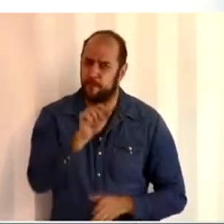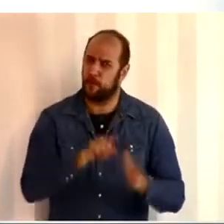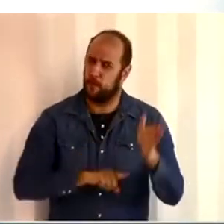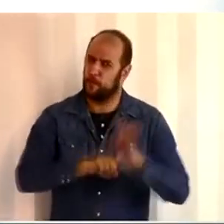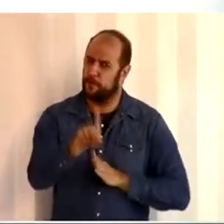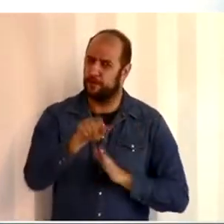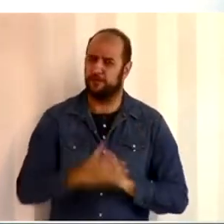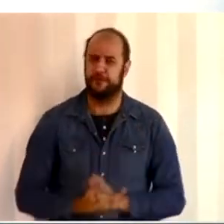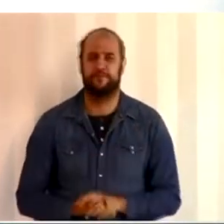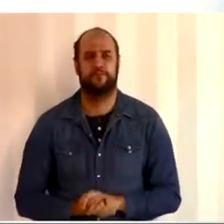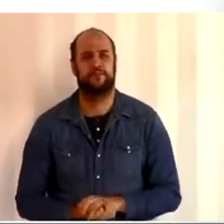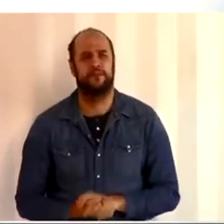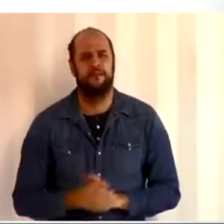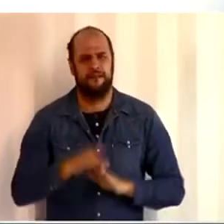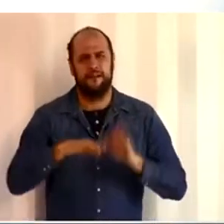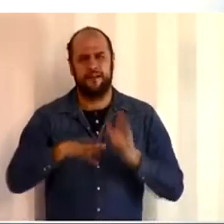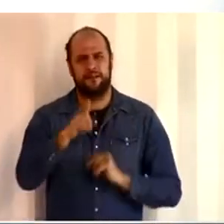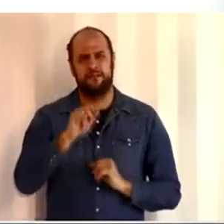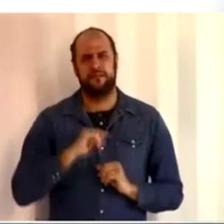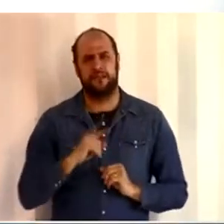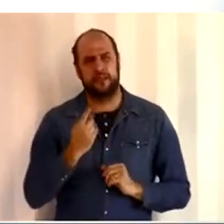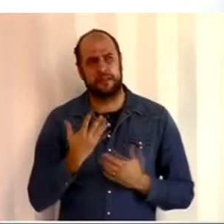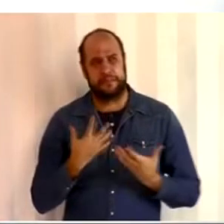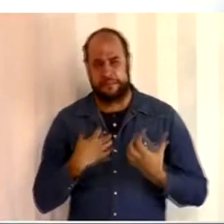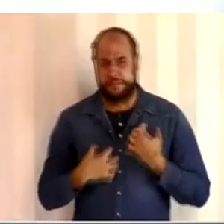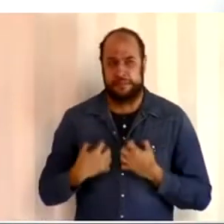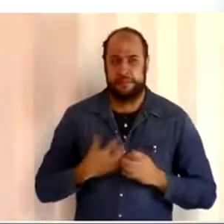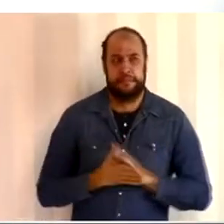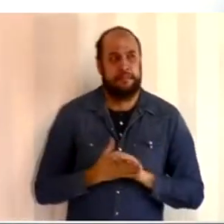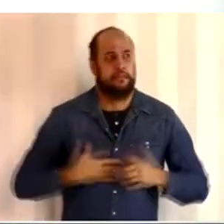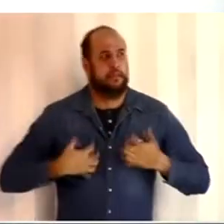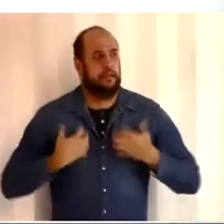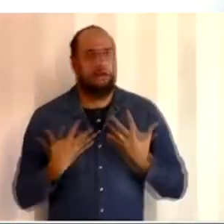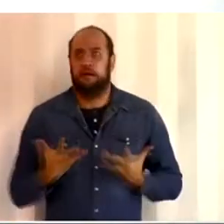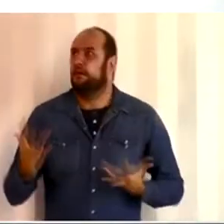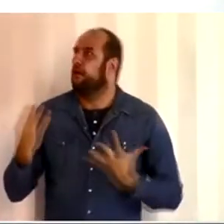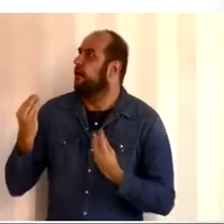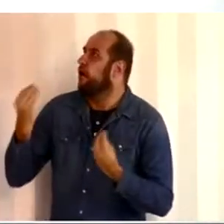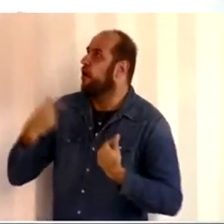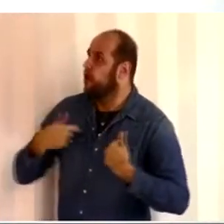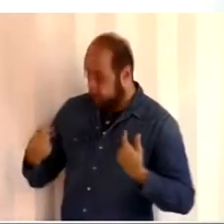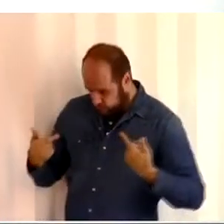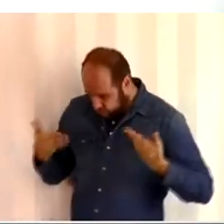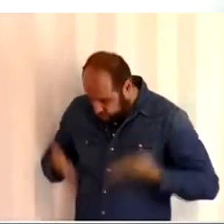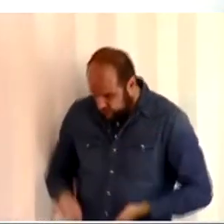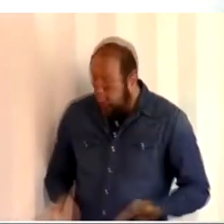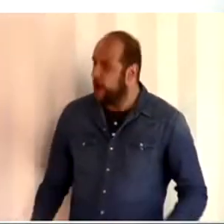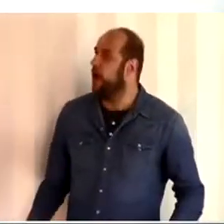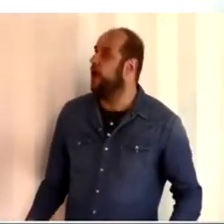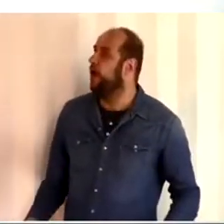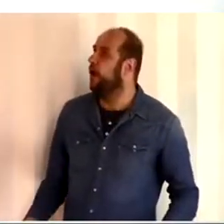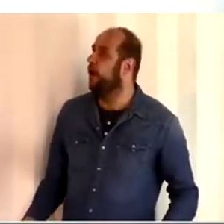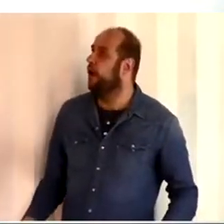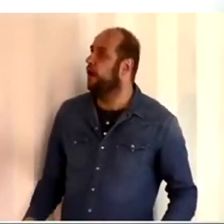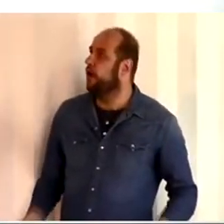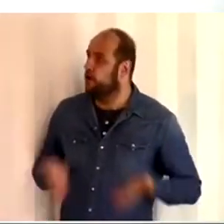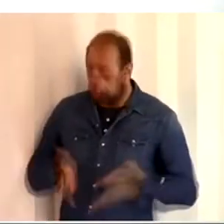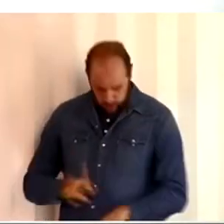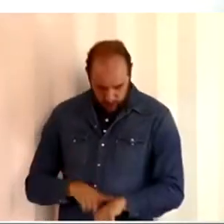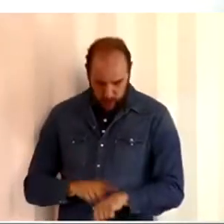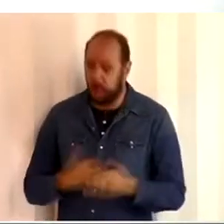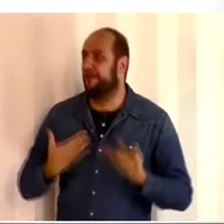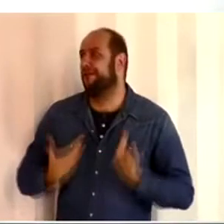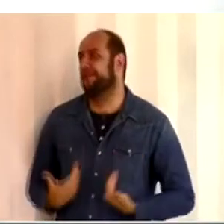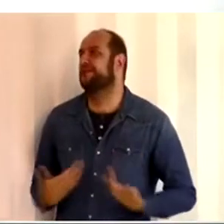De vez em quando você não fica assim um pouquinho impaciente com Deus, dizendo: mas Senhor, eu acabei de chegar, eu